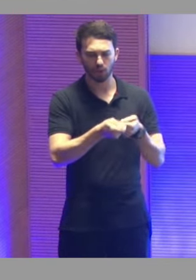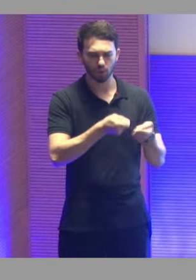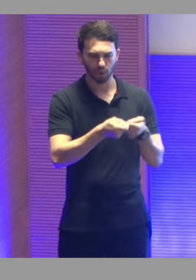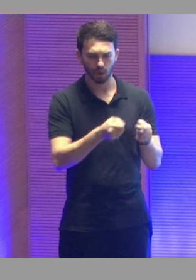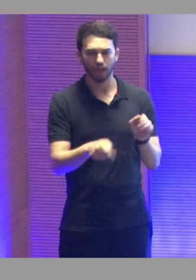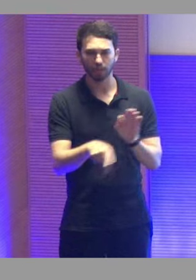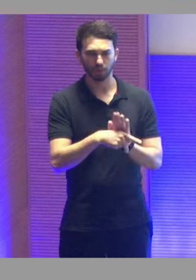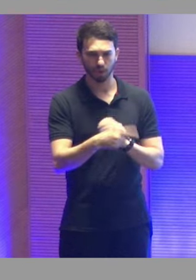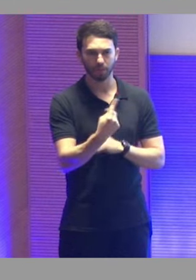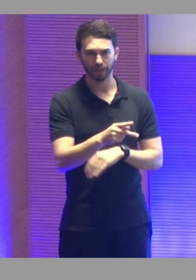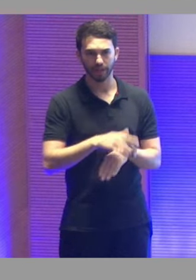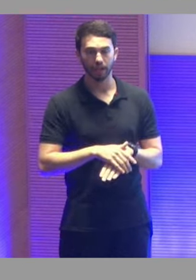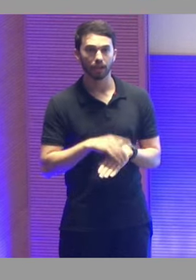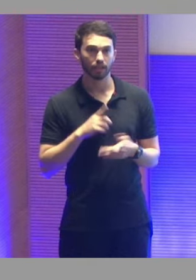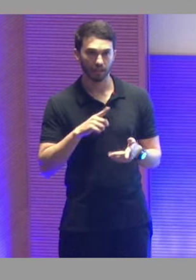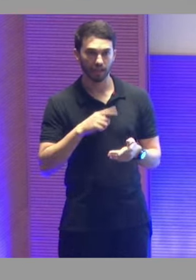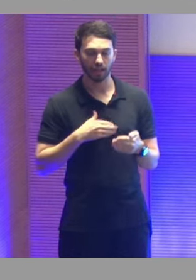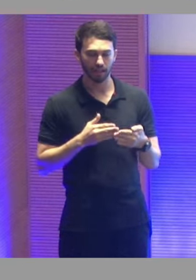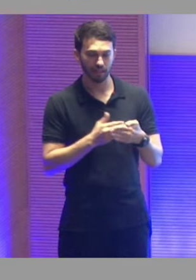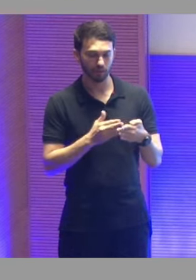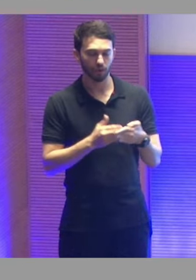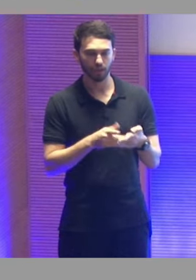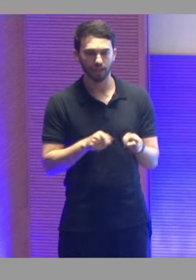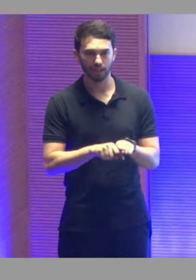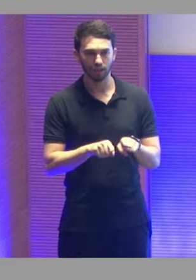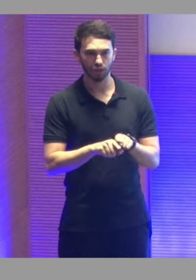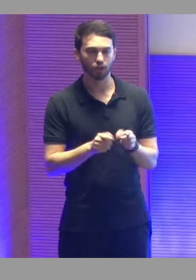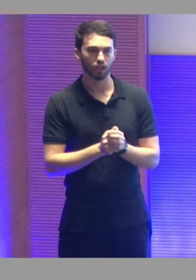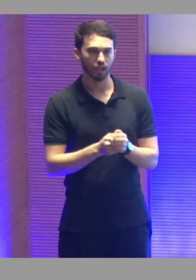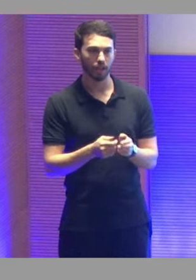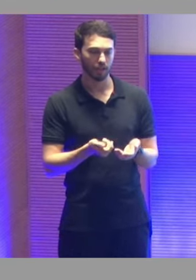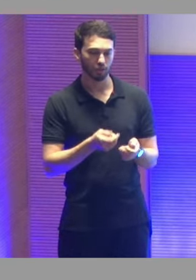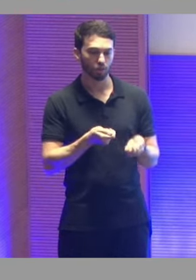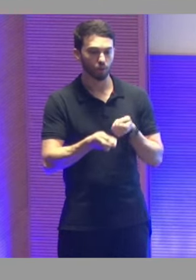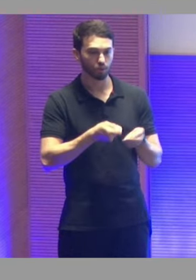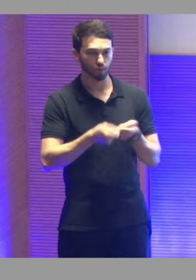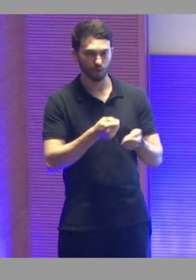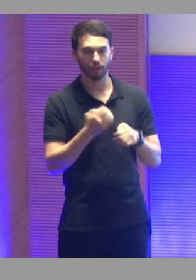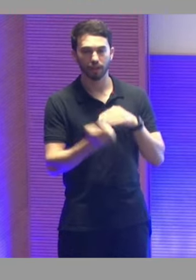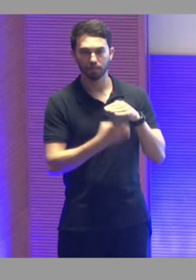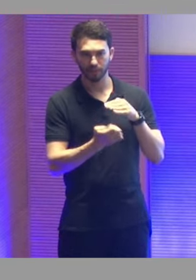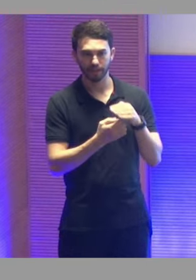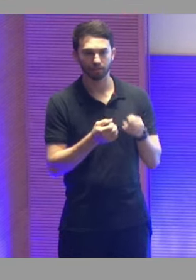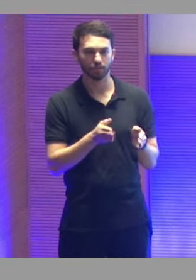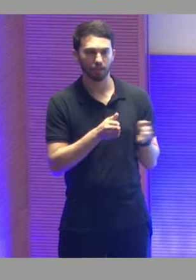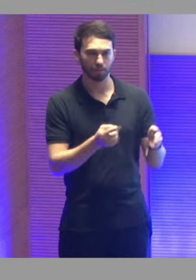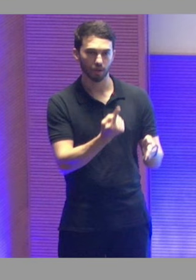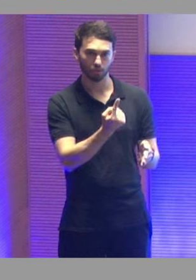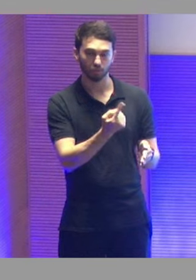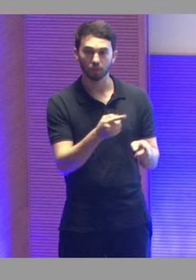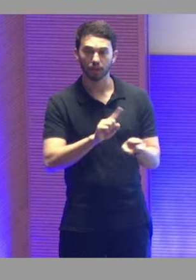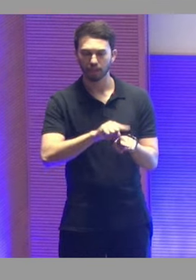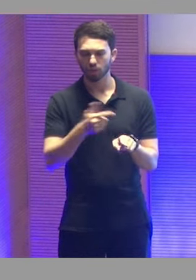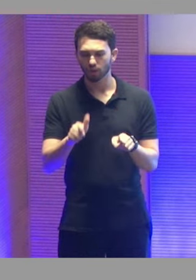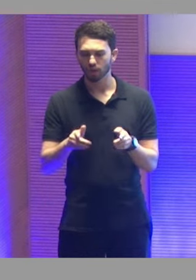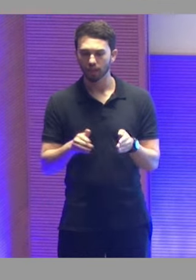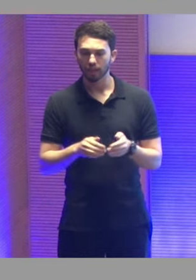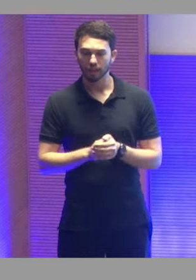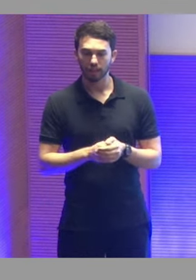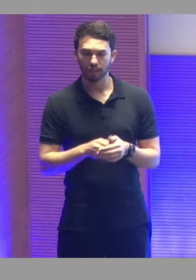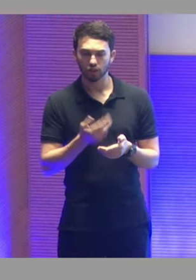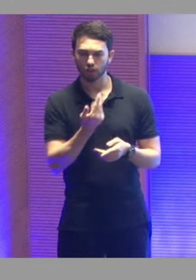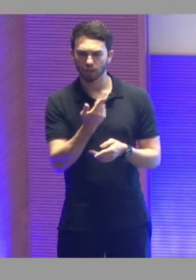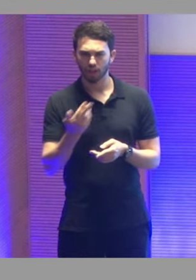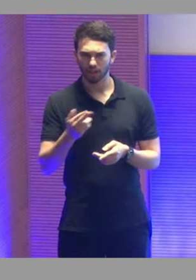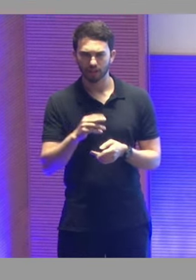propriedade que estão dentro das Fronteiras de em linhas gerais da organização então a gente chama de escopo um e todas as demais fontes de emissão